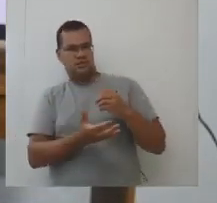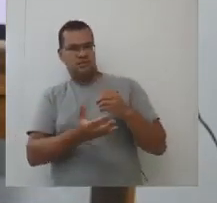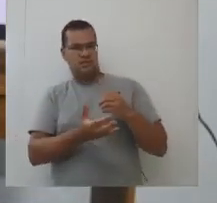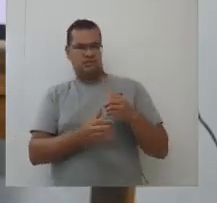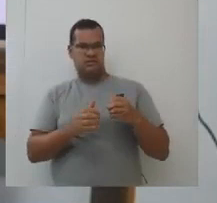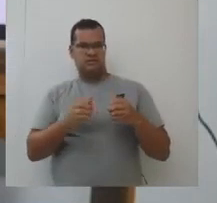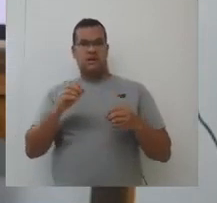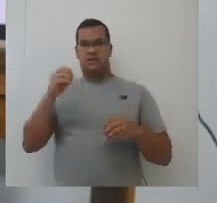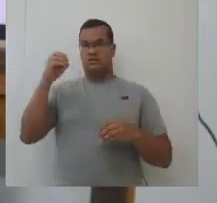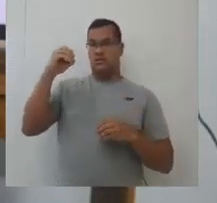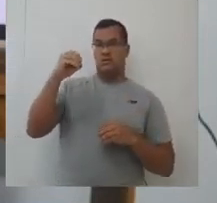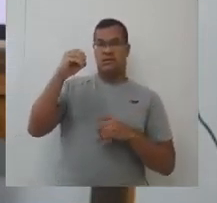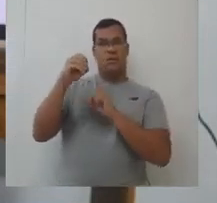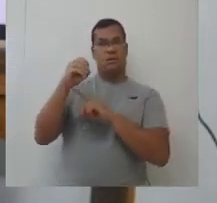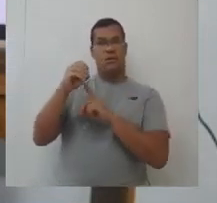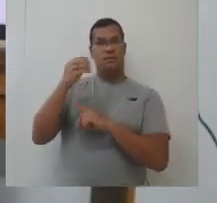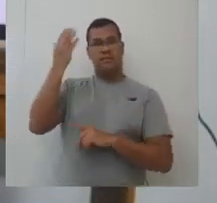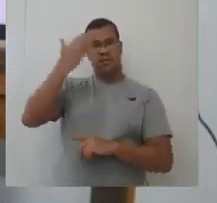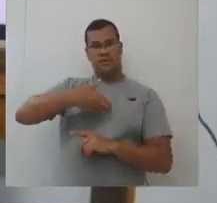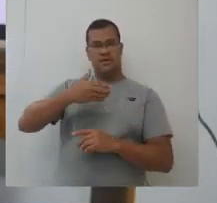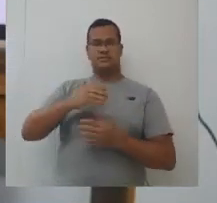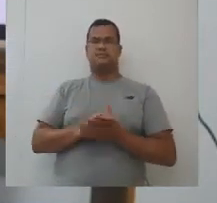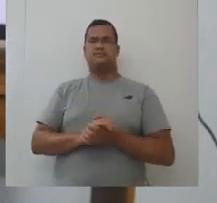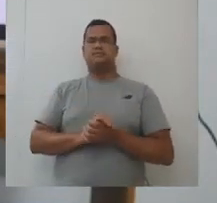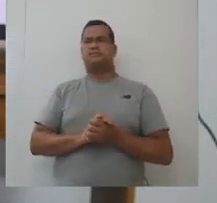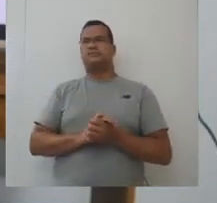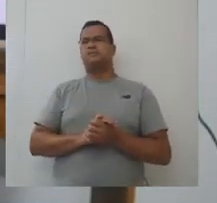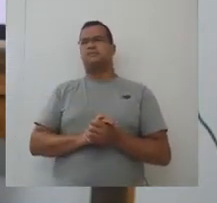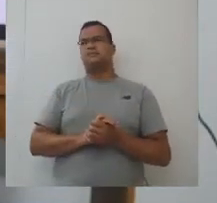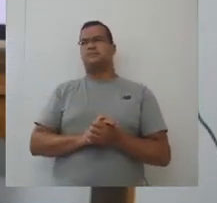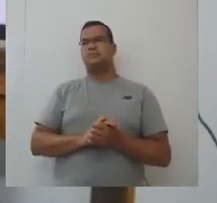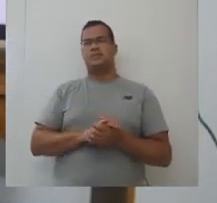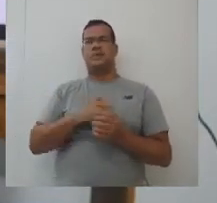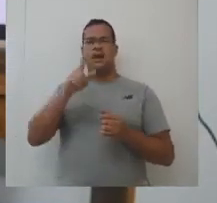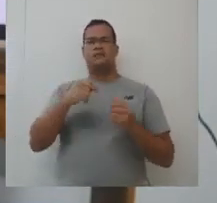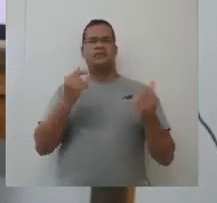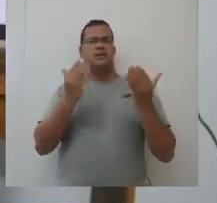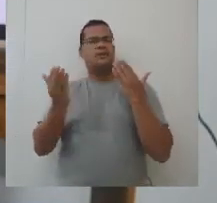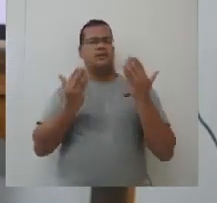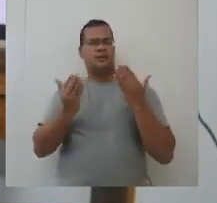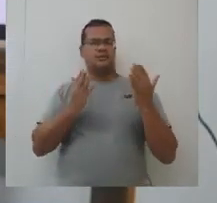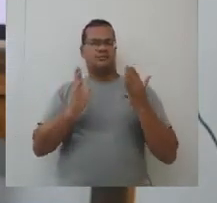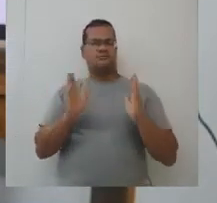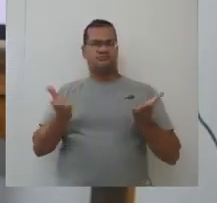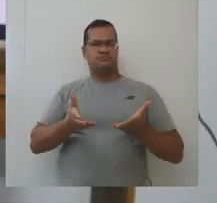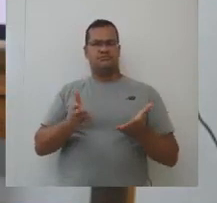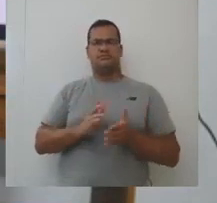de prova. Exemplo que eu faço, uma pequena analogia, comparação.